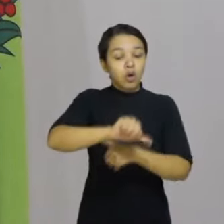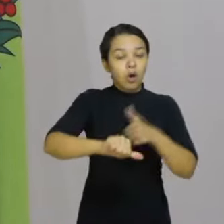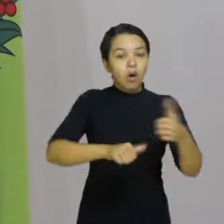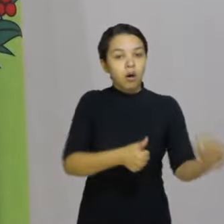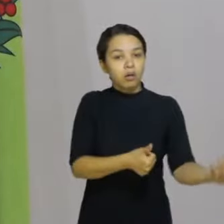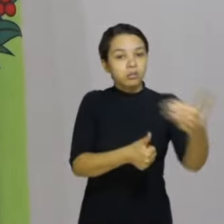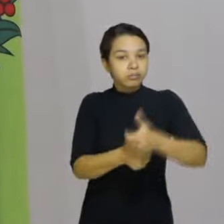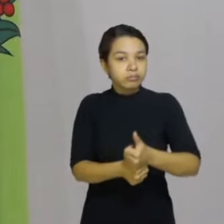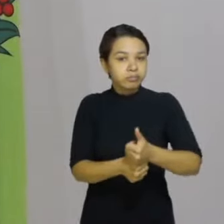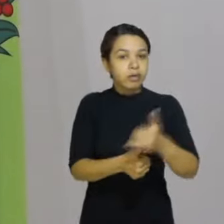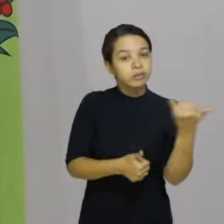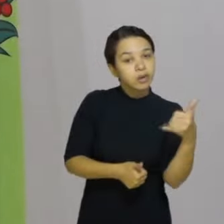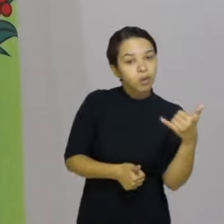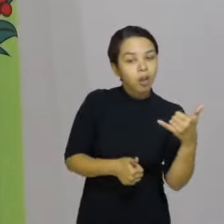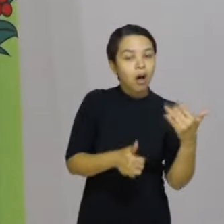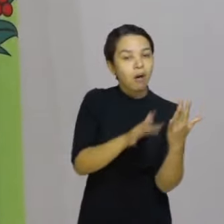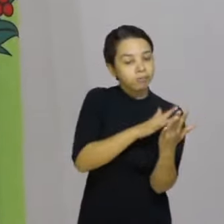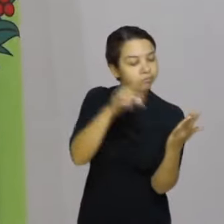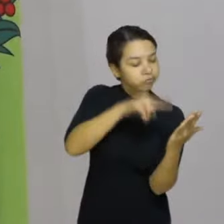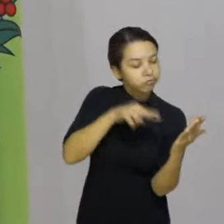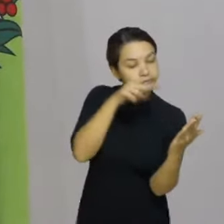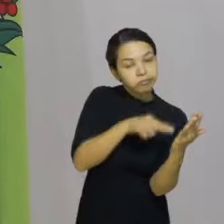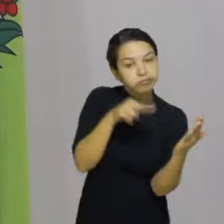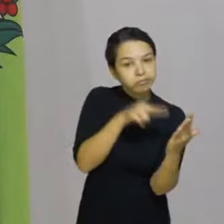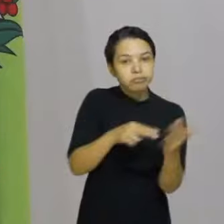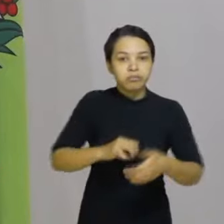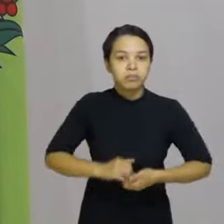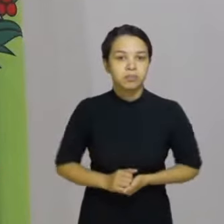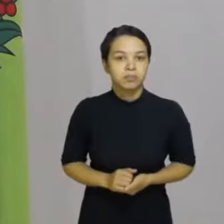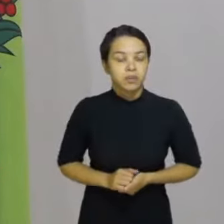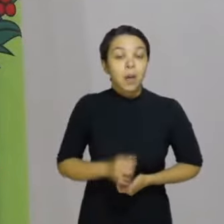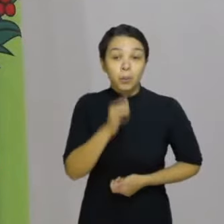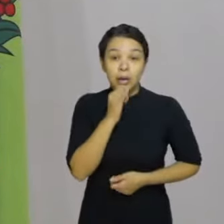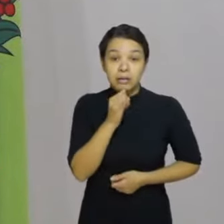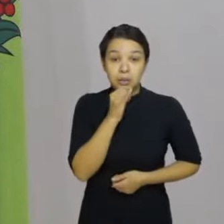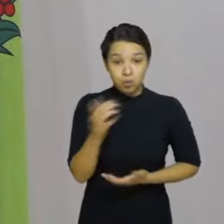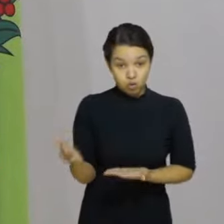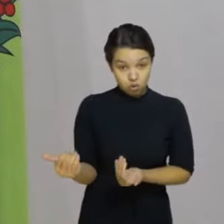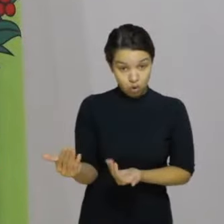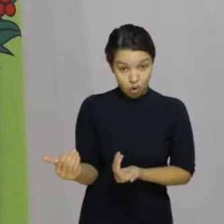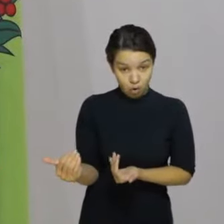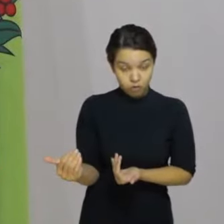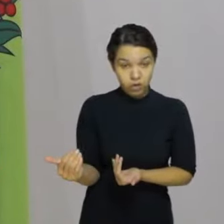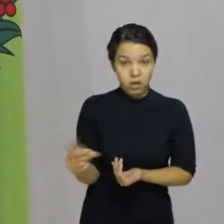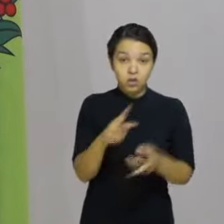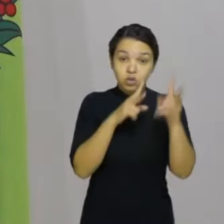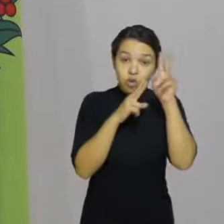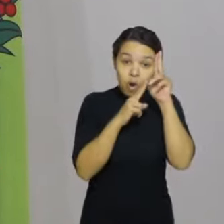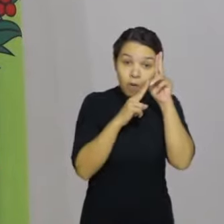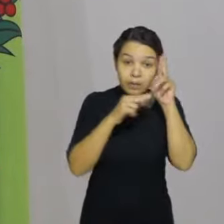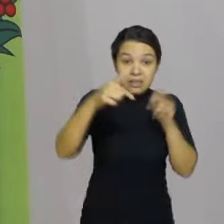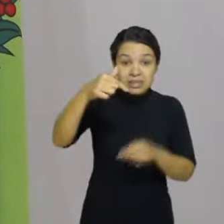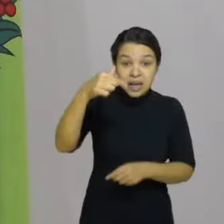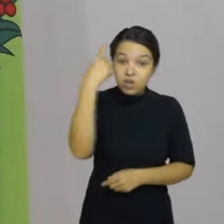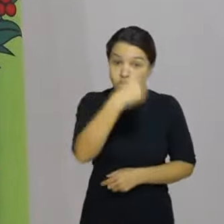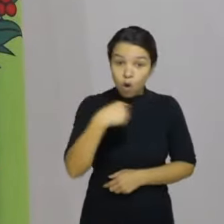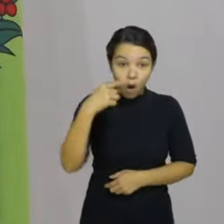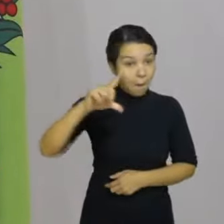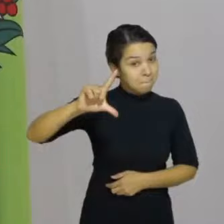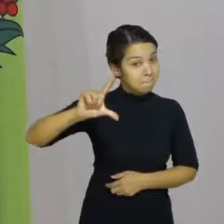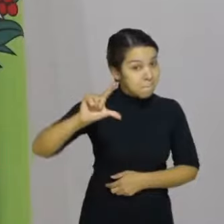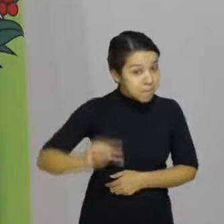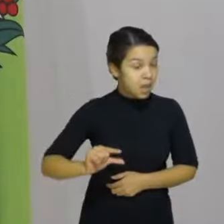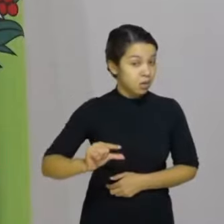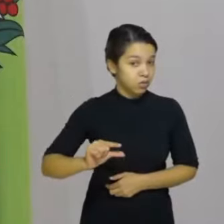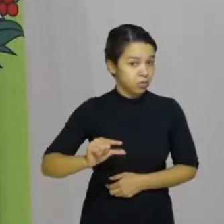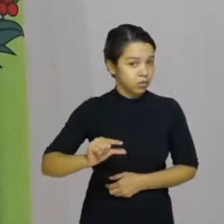do vício do celular. E aí nós temos, por exemplo, adolescentes que dormem menos de 7 horas por dia, que já não